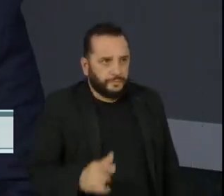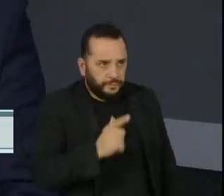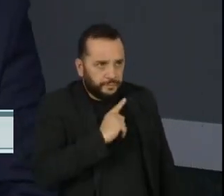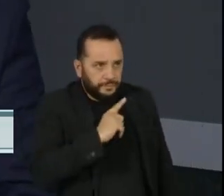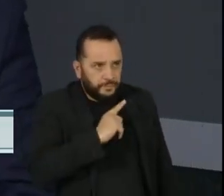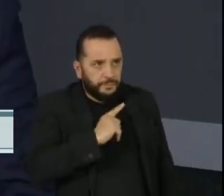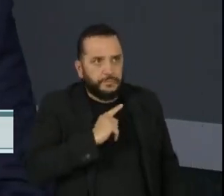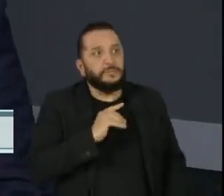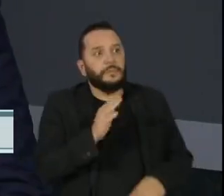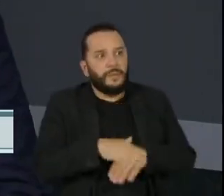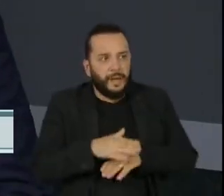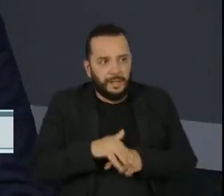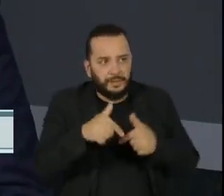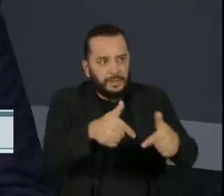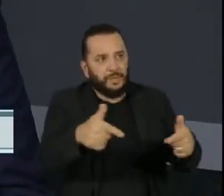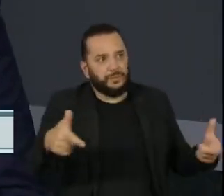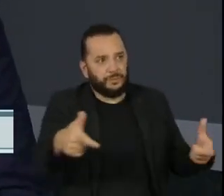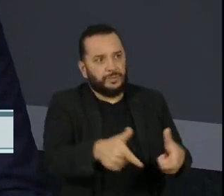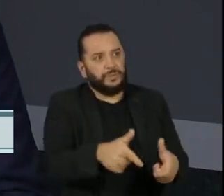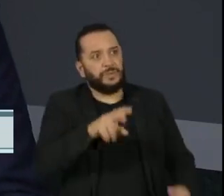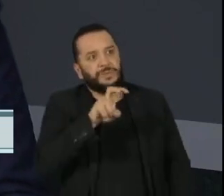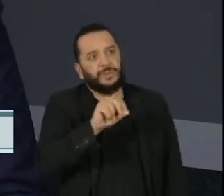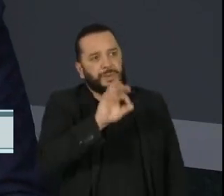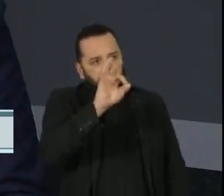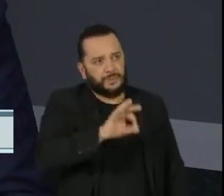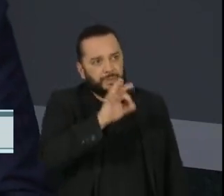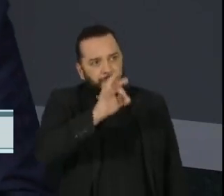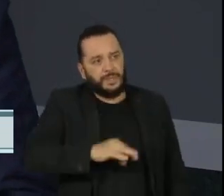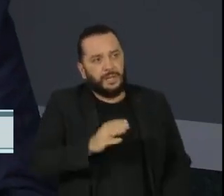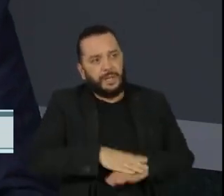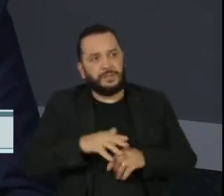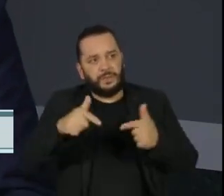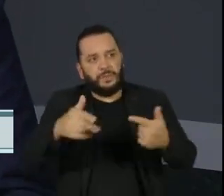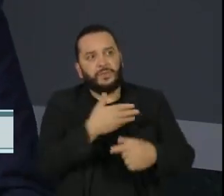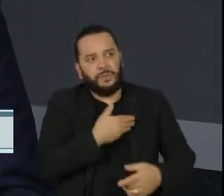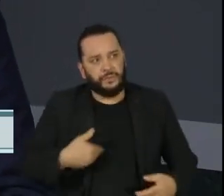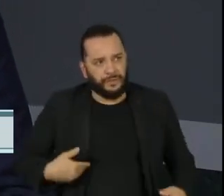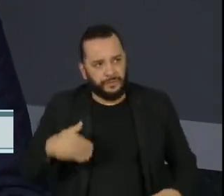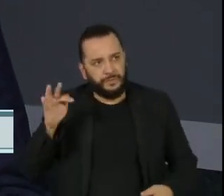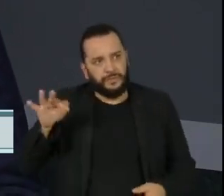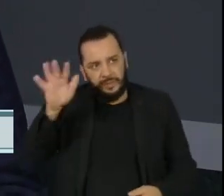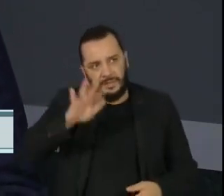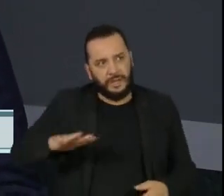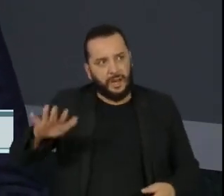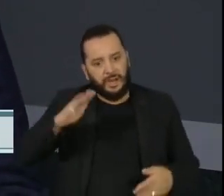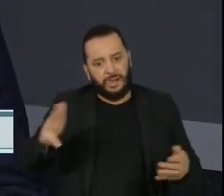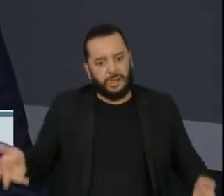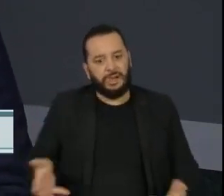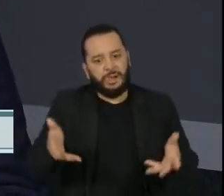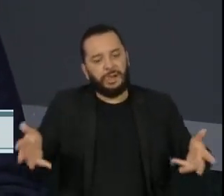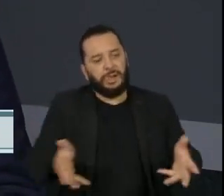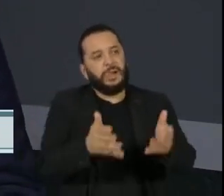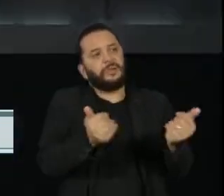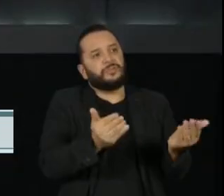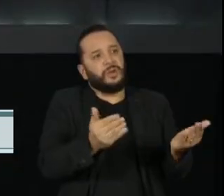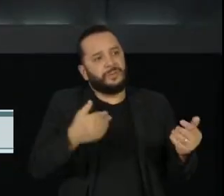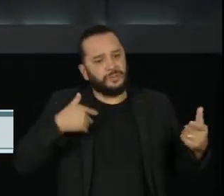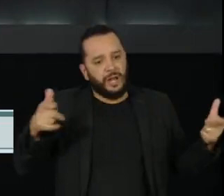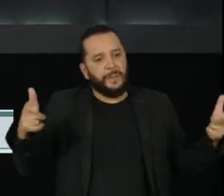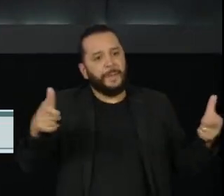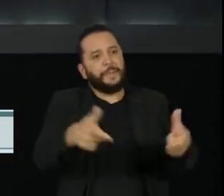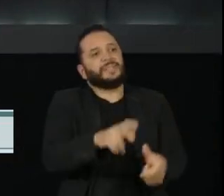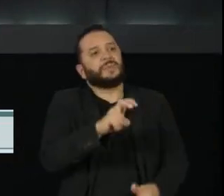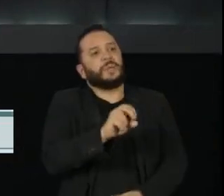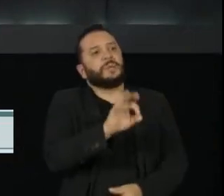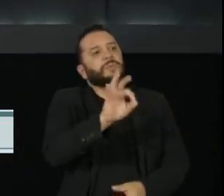menos a metade, aí 50% das políticas públicas federais para essa população jovem, quem é mais afetado? A gente